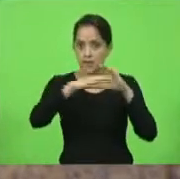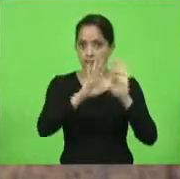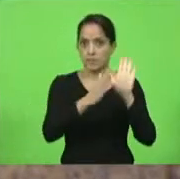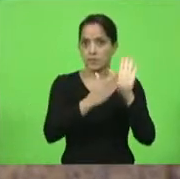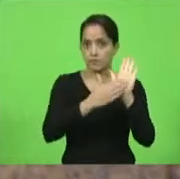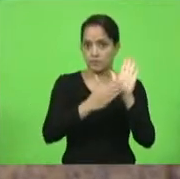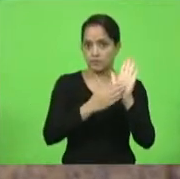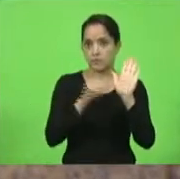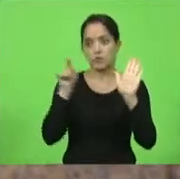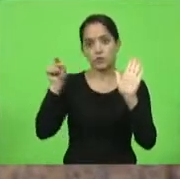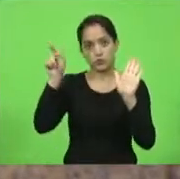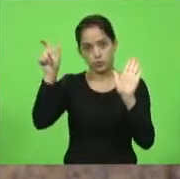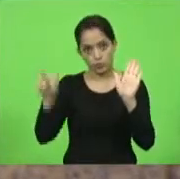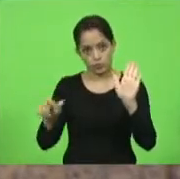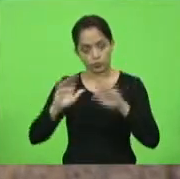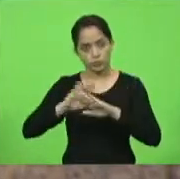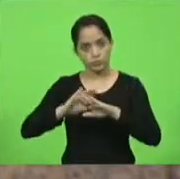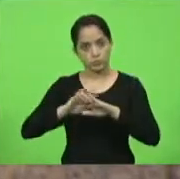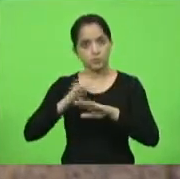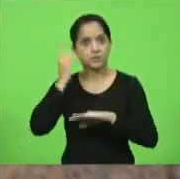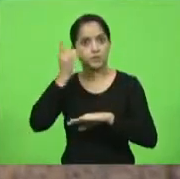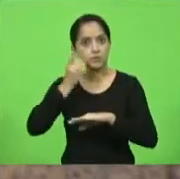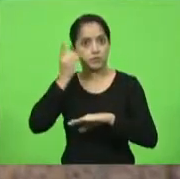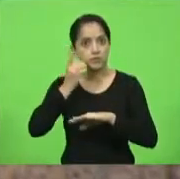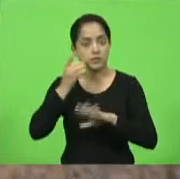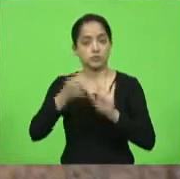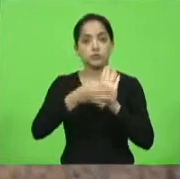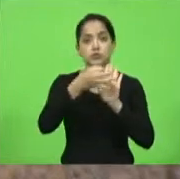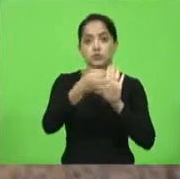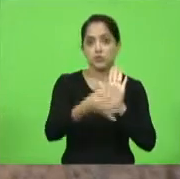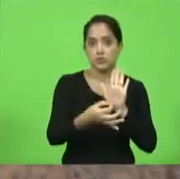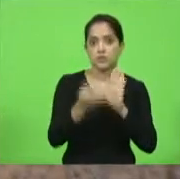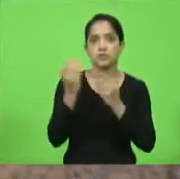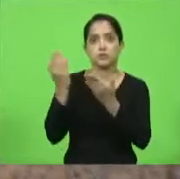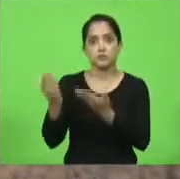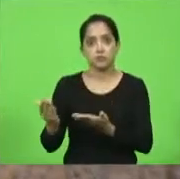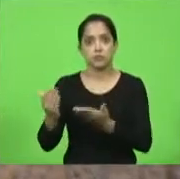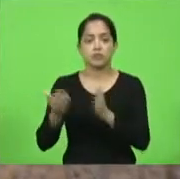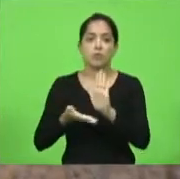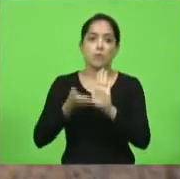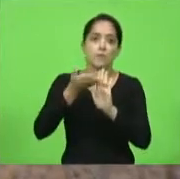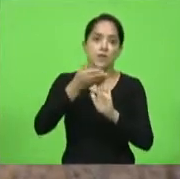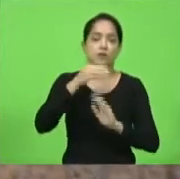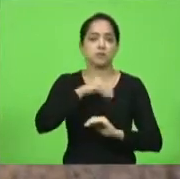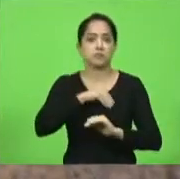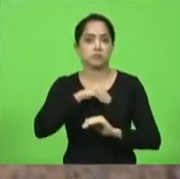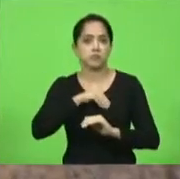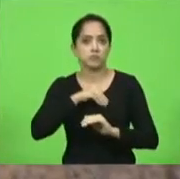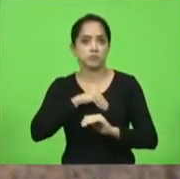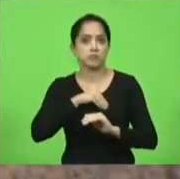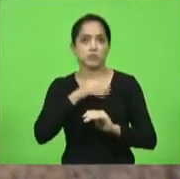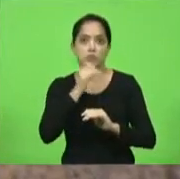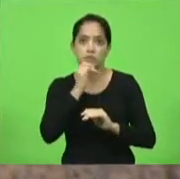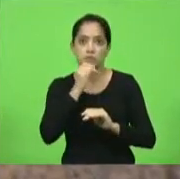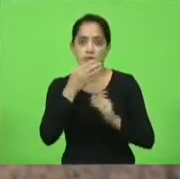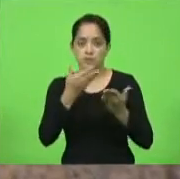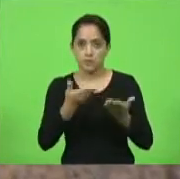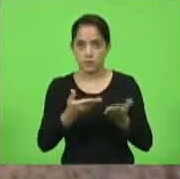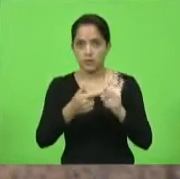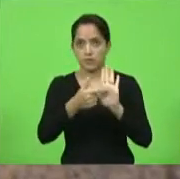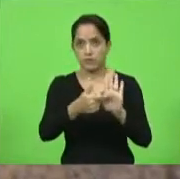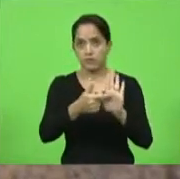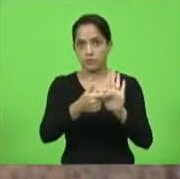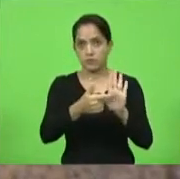do deputado, sugerindo a Vossa Excelência o aumento salarial, no caso aqui do que é